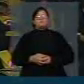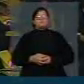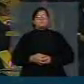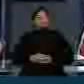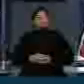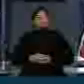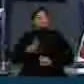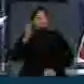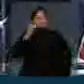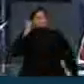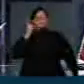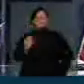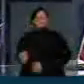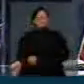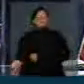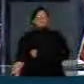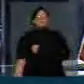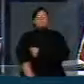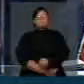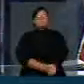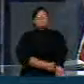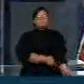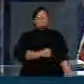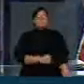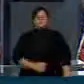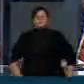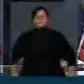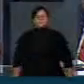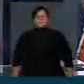Conceda a palavra ao deputado